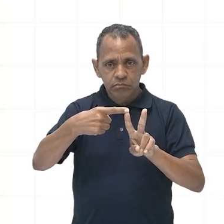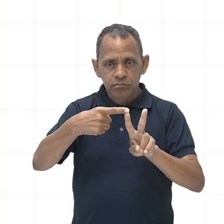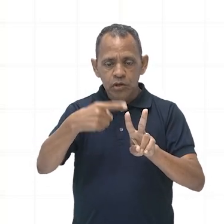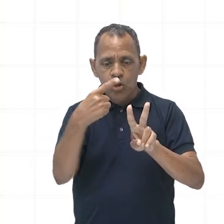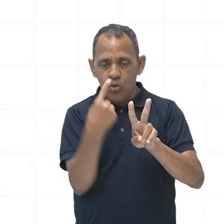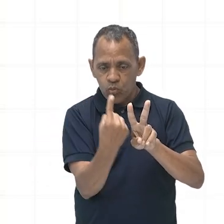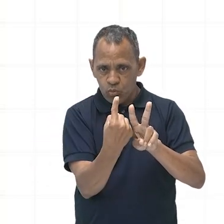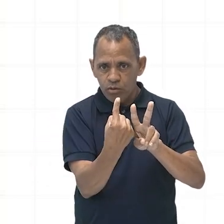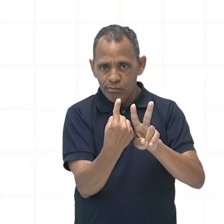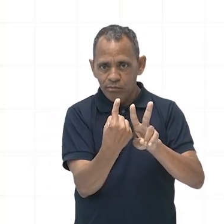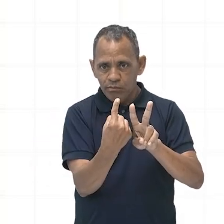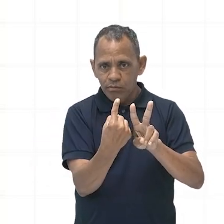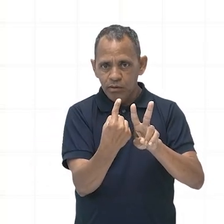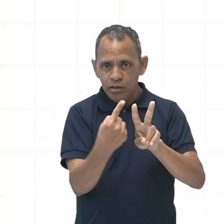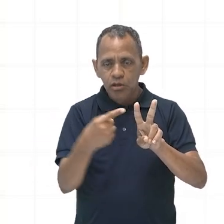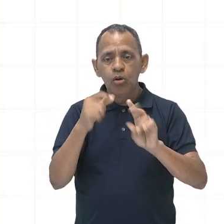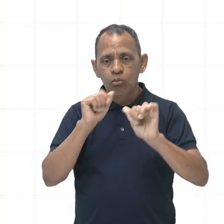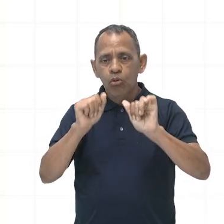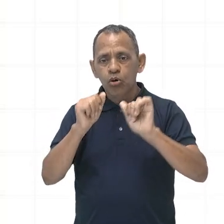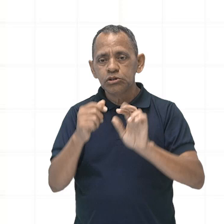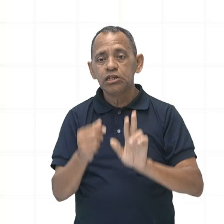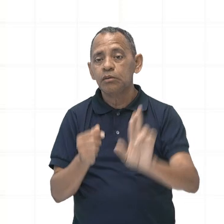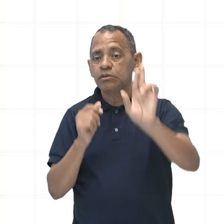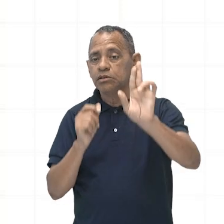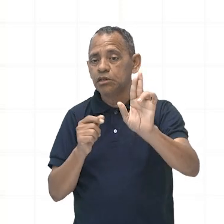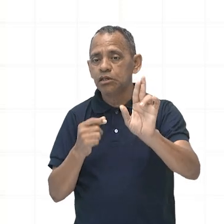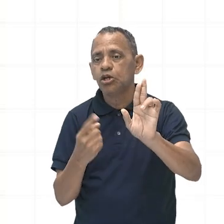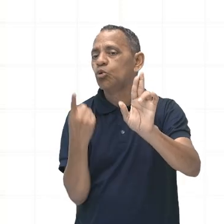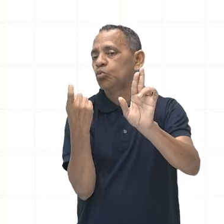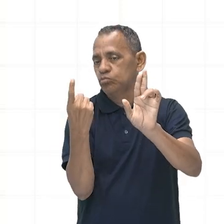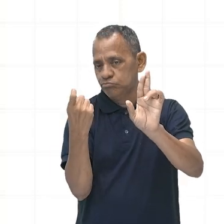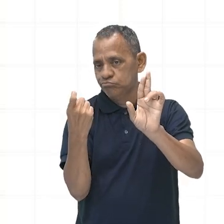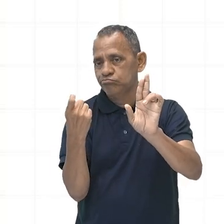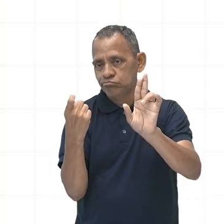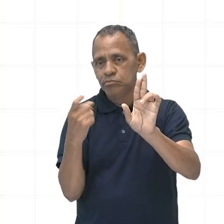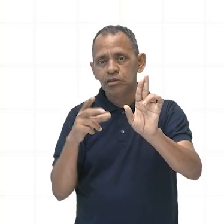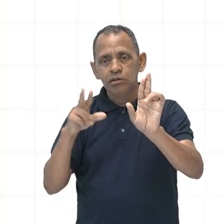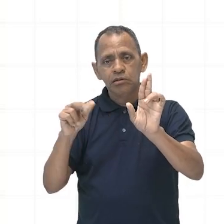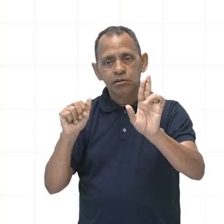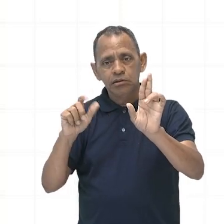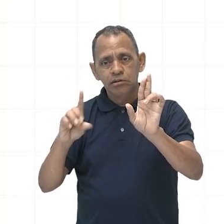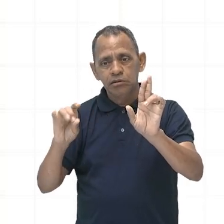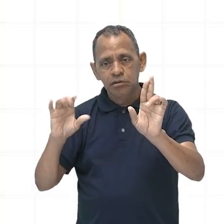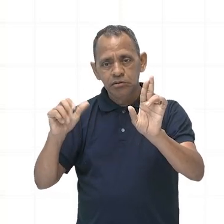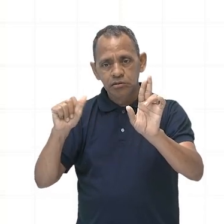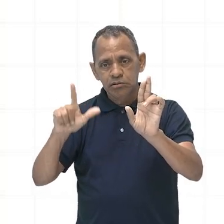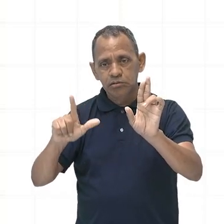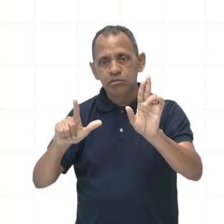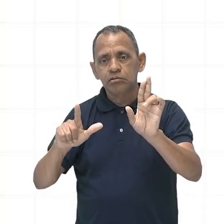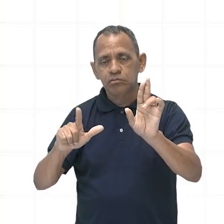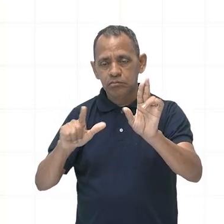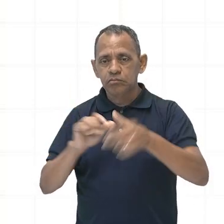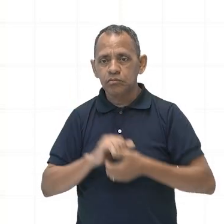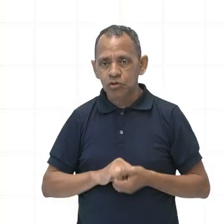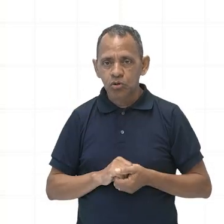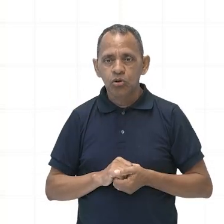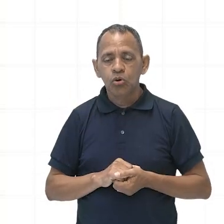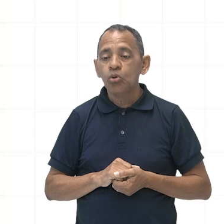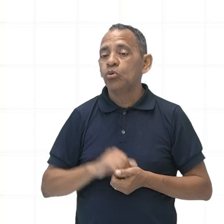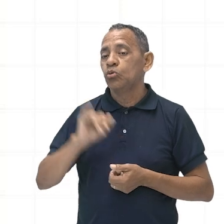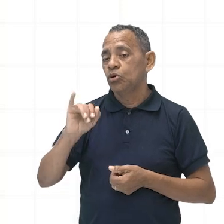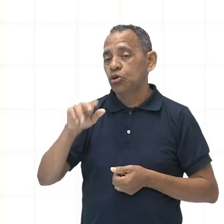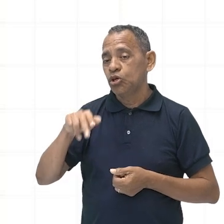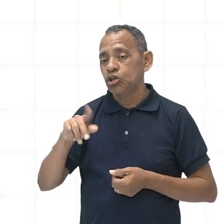uma raiz pode ser representada por um único radical, no qual o índice é igual ao